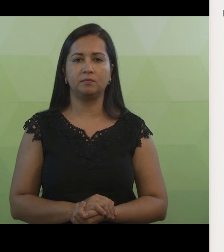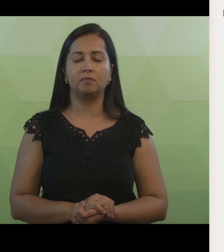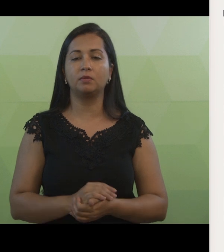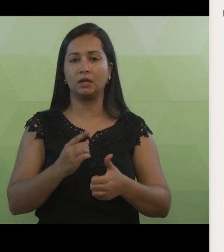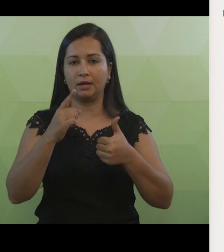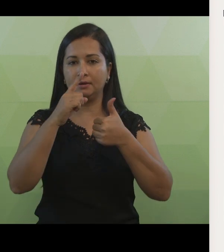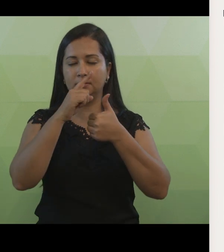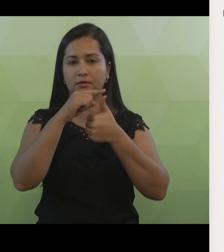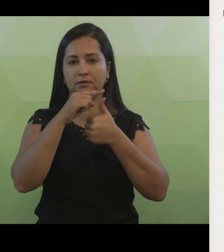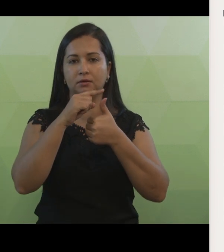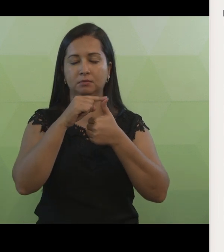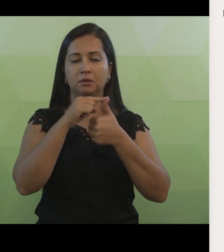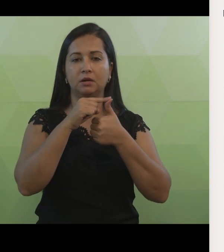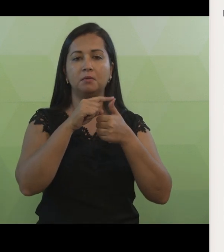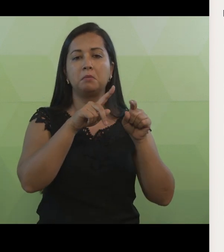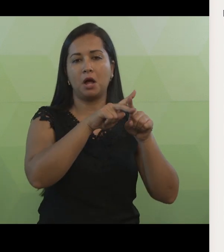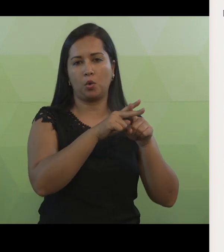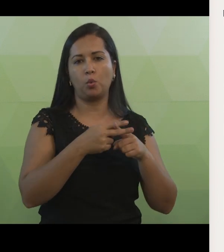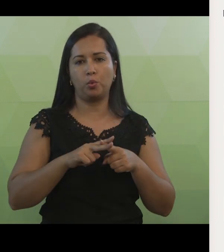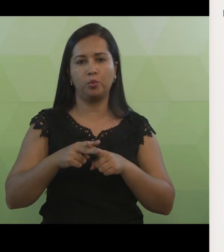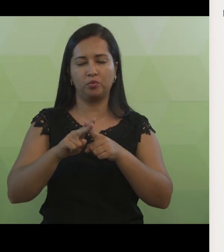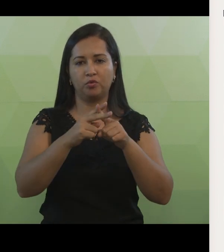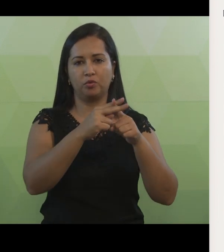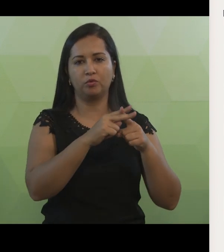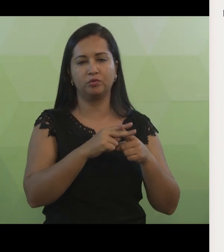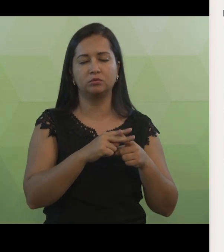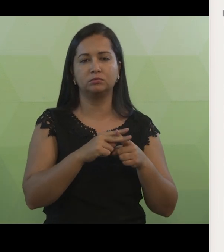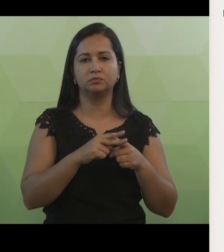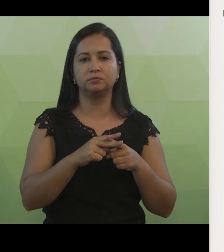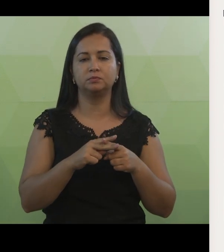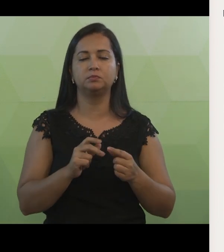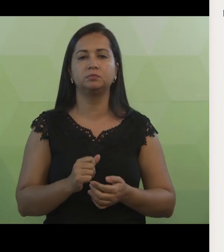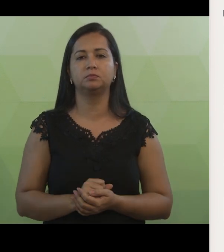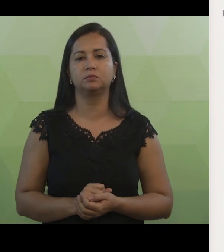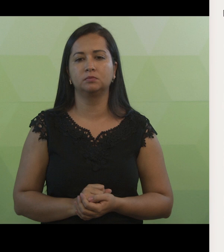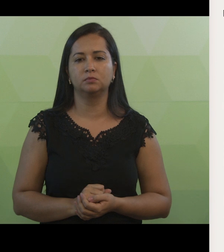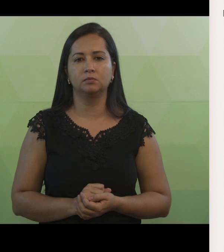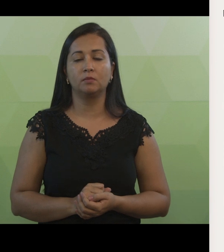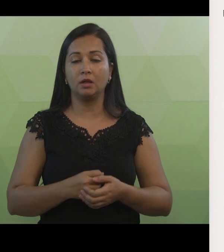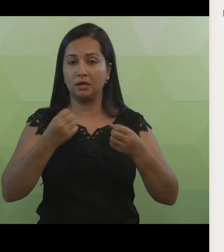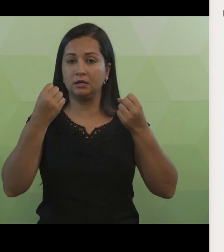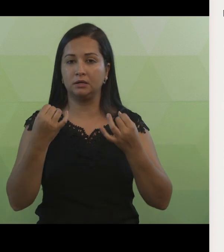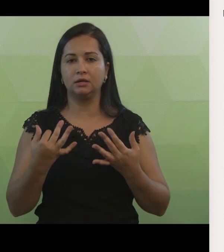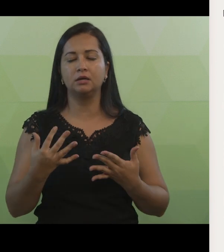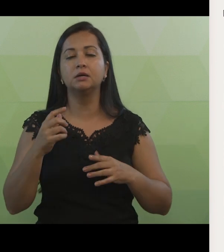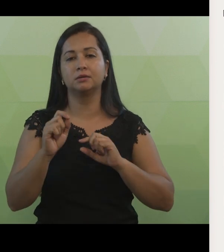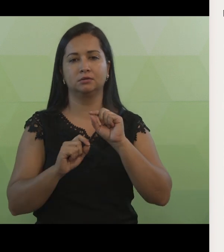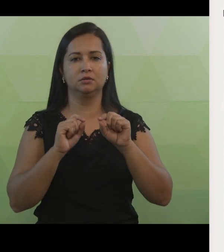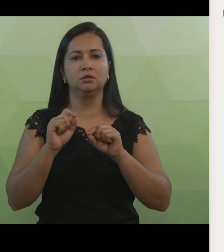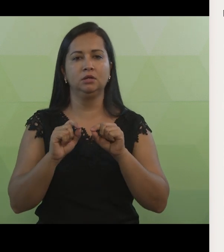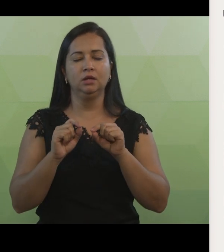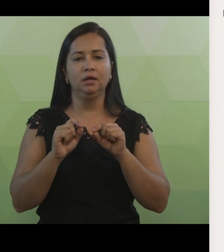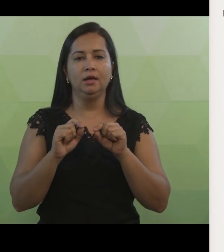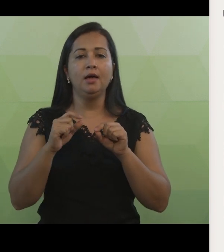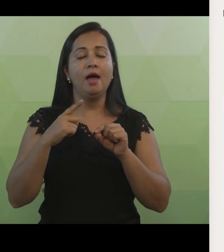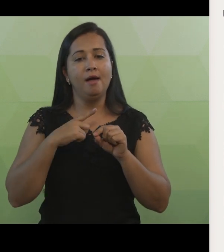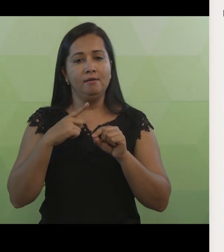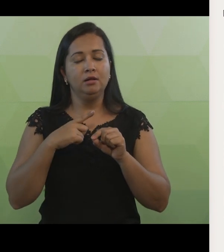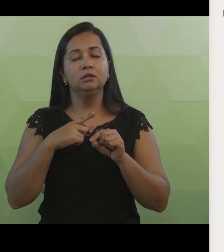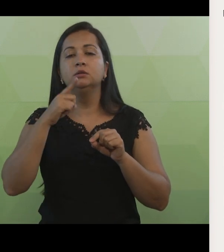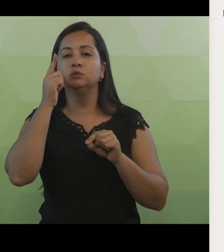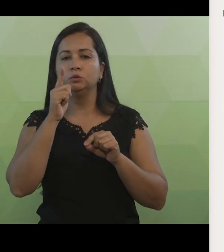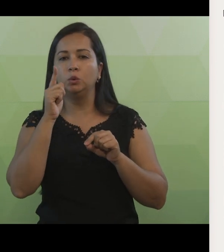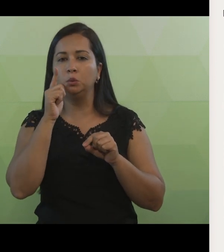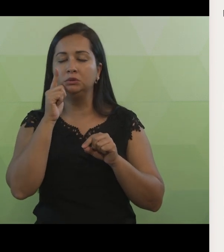Primeiro, a gerência de configuração. Então, a gente vai falar sobre a gerência de configuração, é garantir os